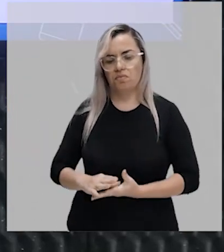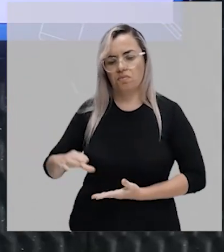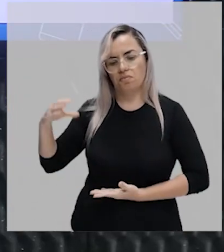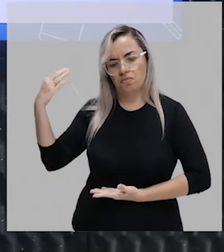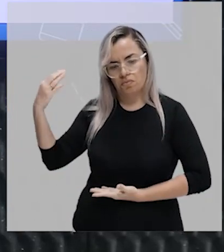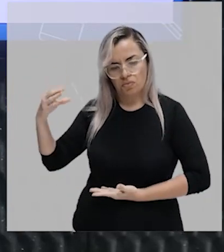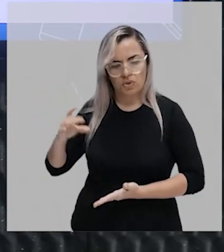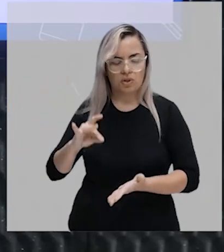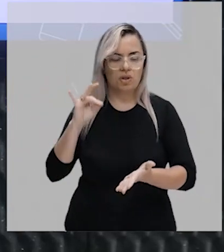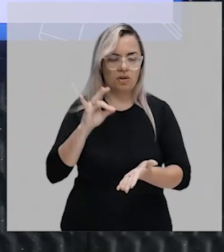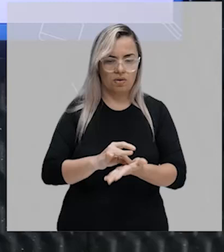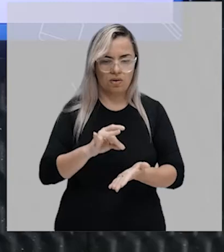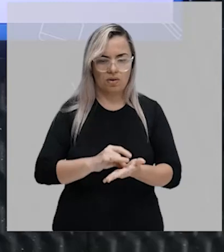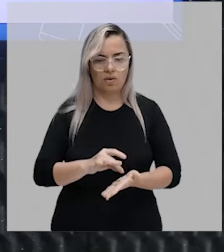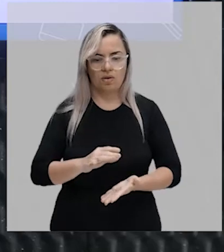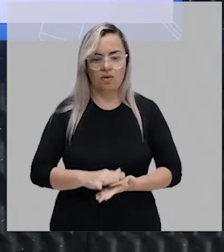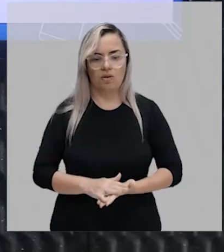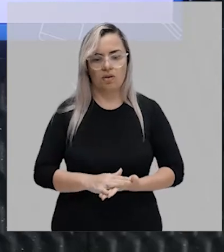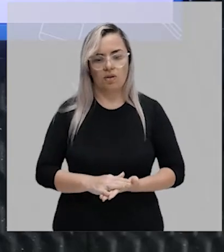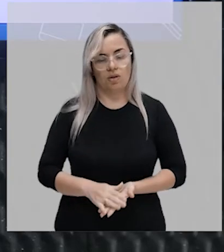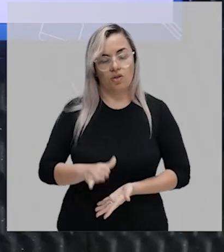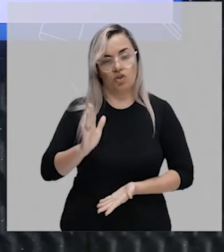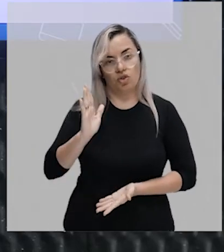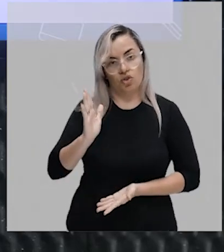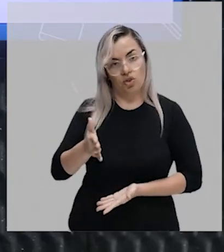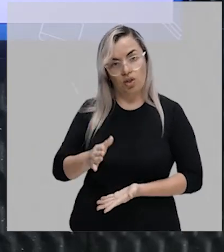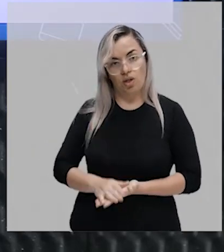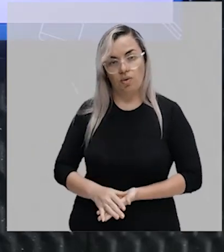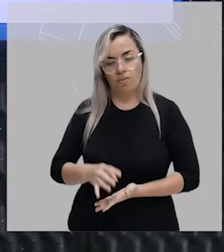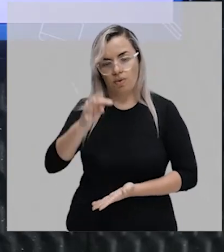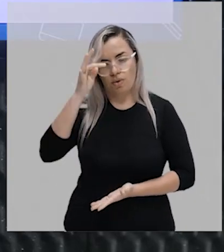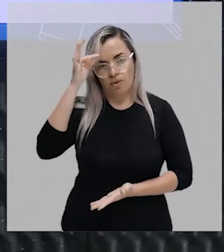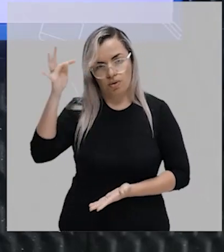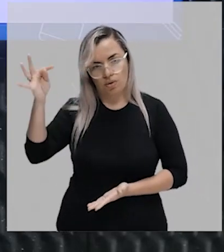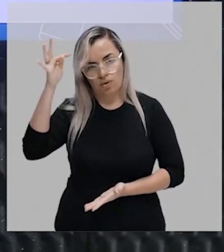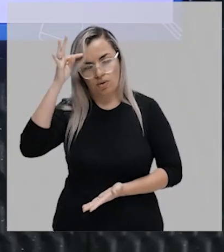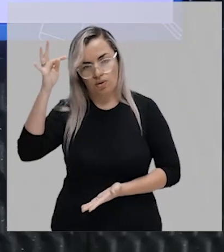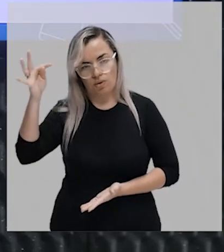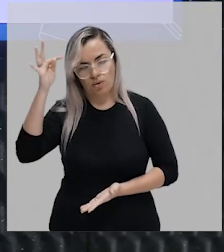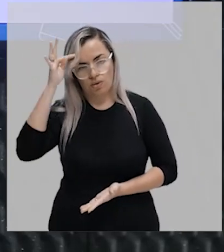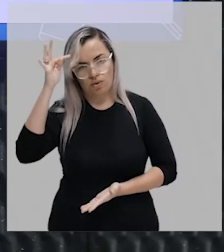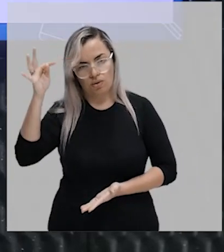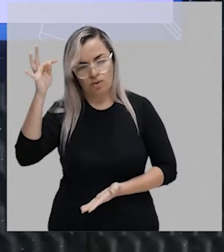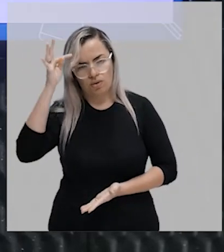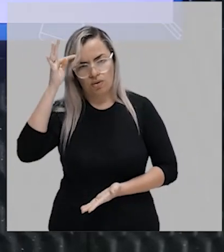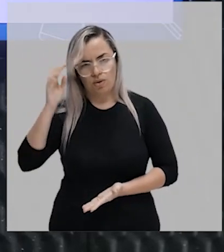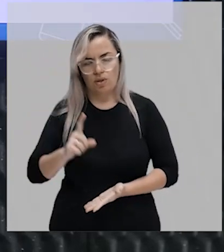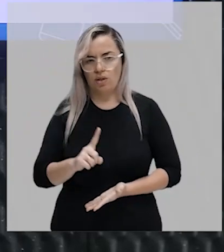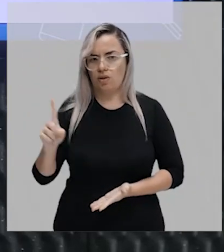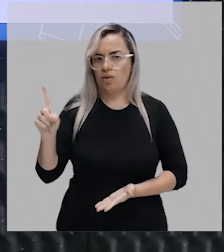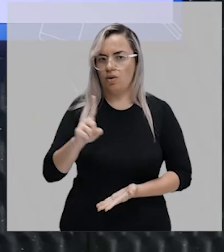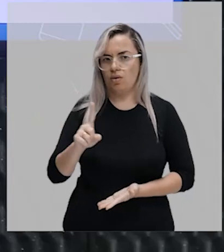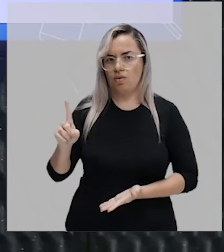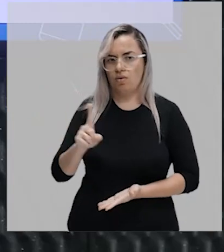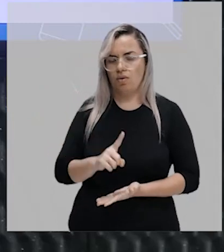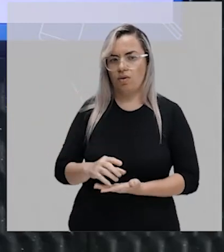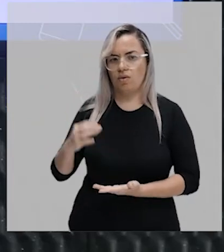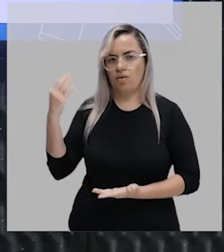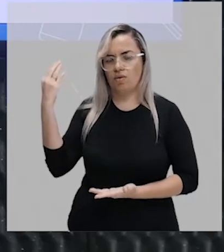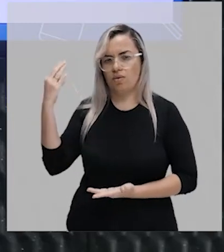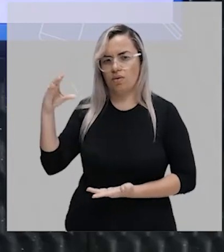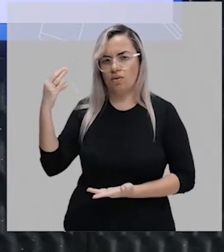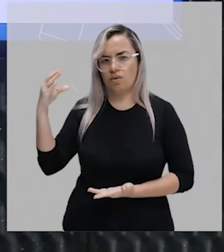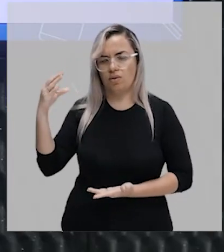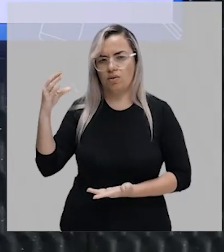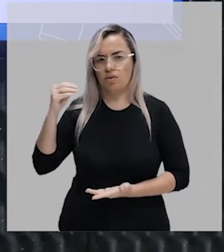comprovável, tá? Já uma teoria, não, pessoal. Uma teoria, ela é formada, ela não é comprovada. Você não tem